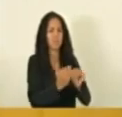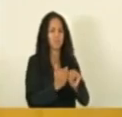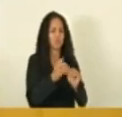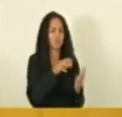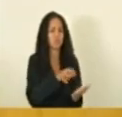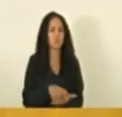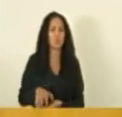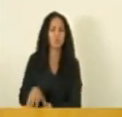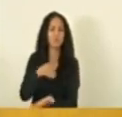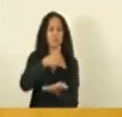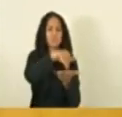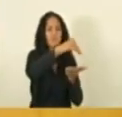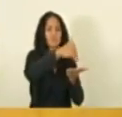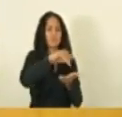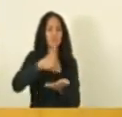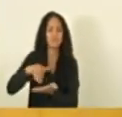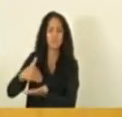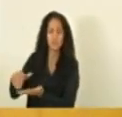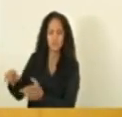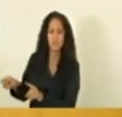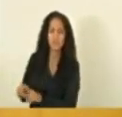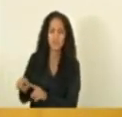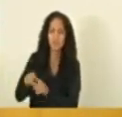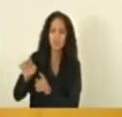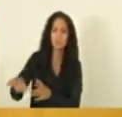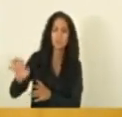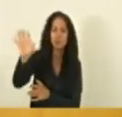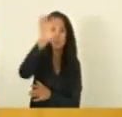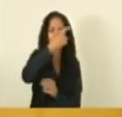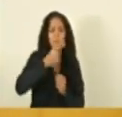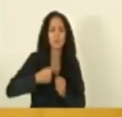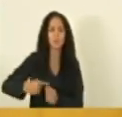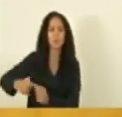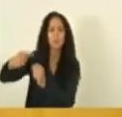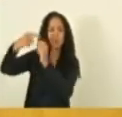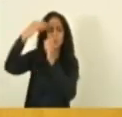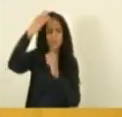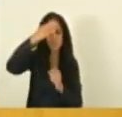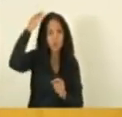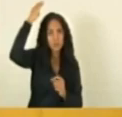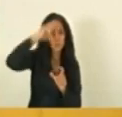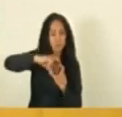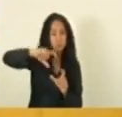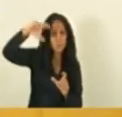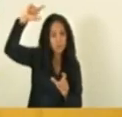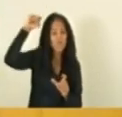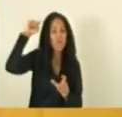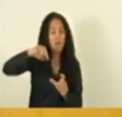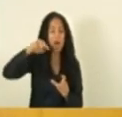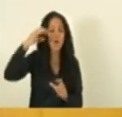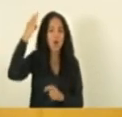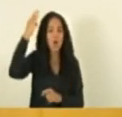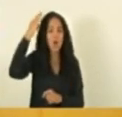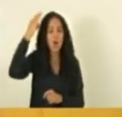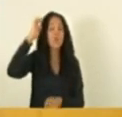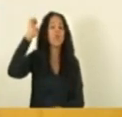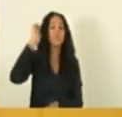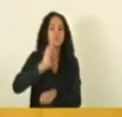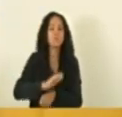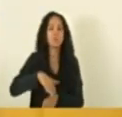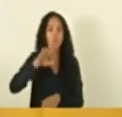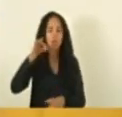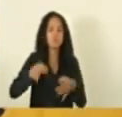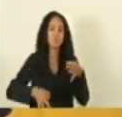as secretarias e alcança todas as regiões, todos os municípios. Se tem algum Estado que faz aplicação com muita justiça